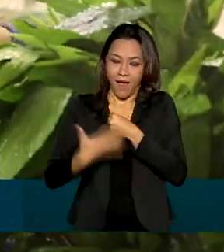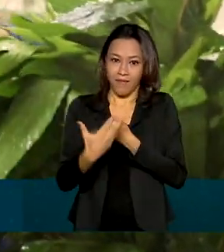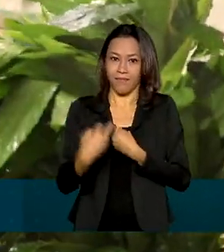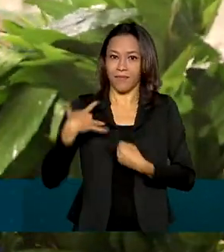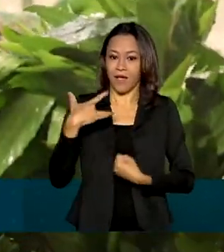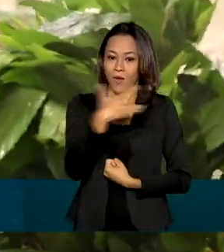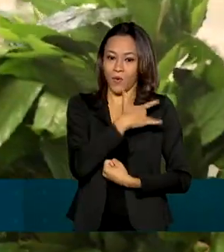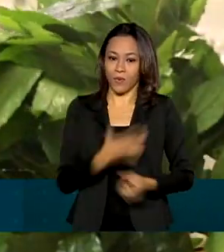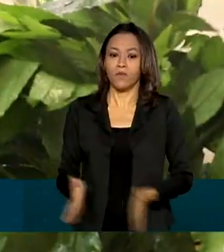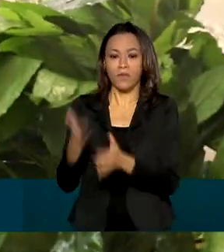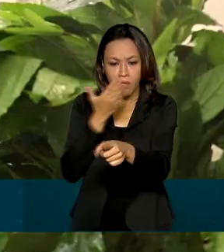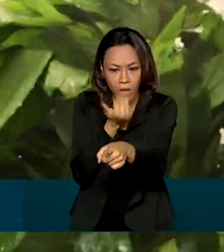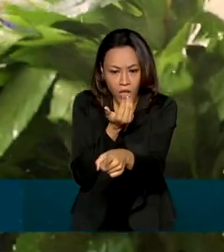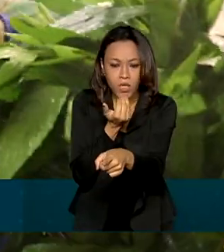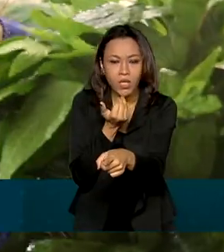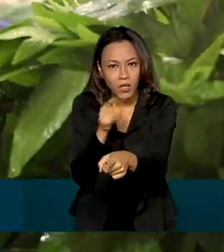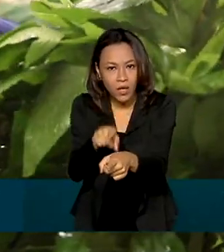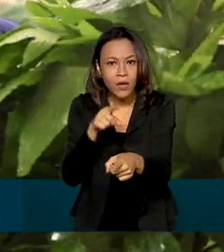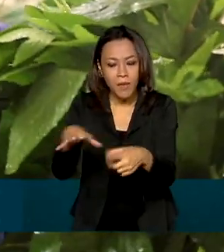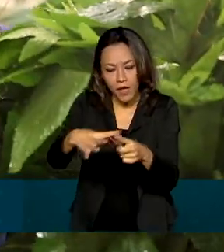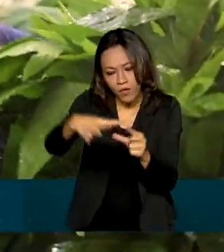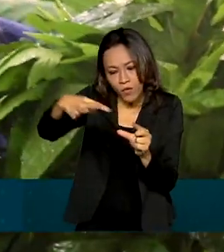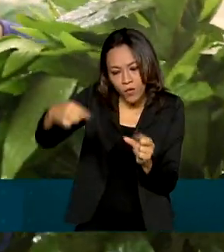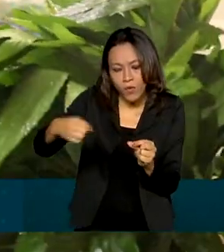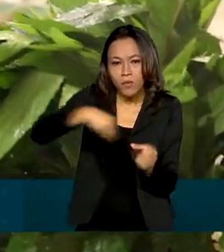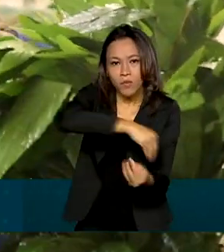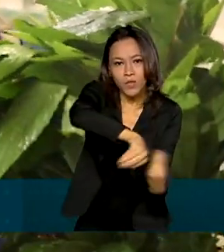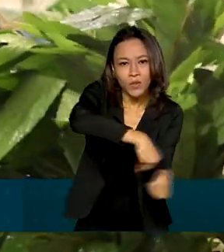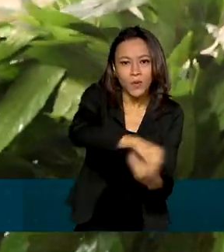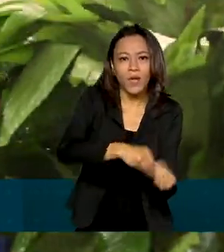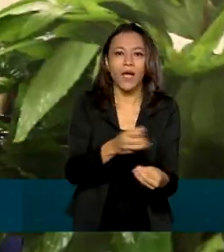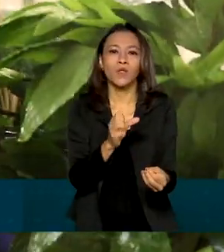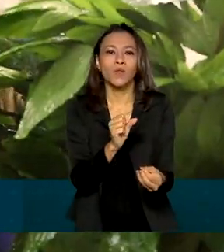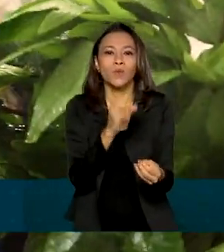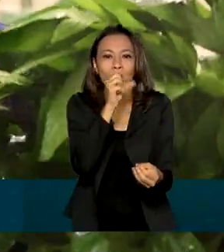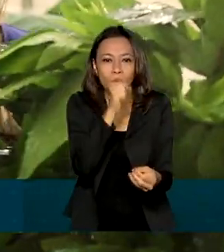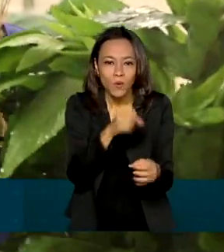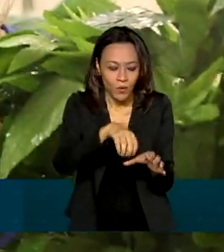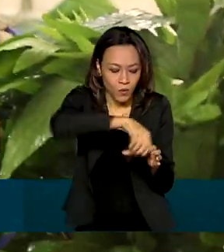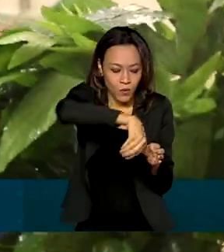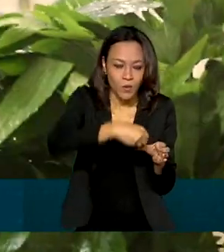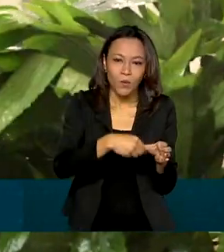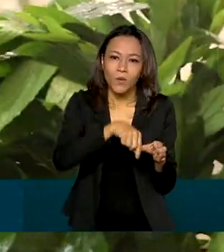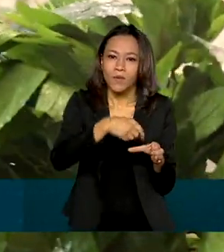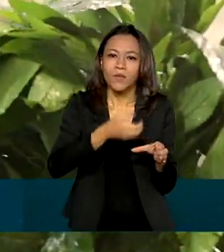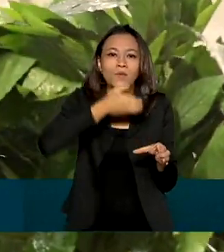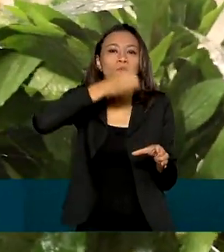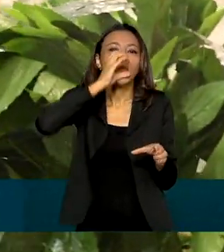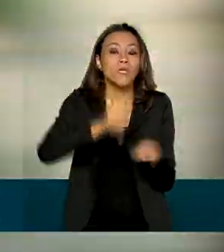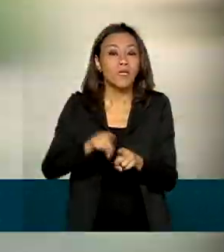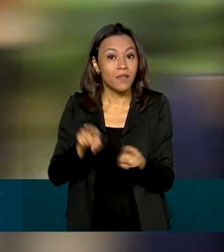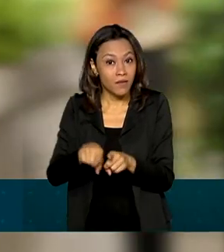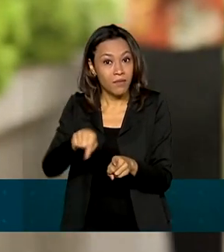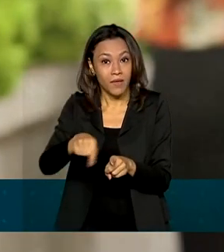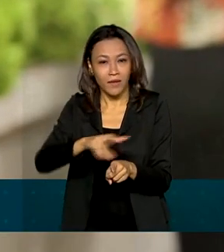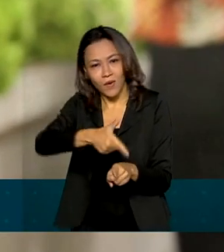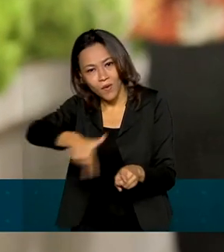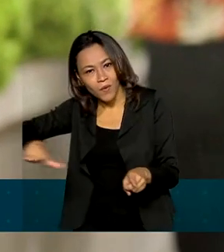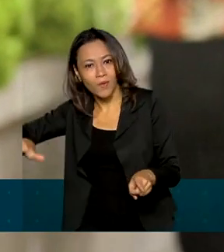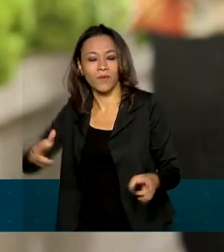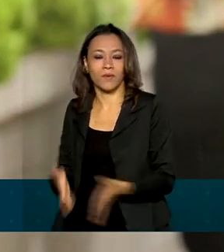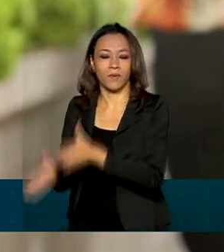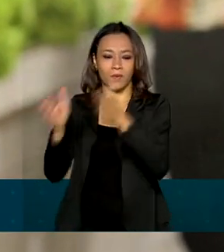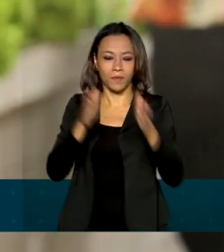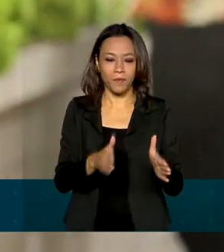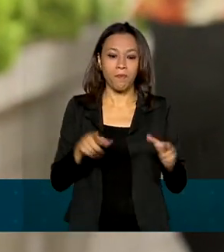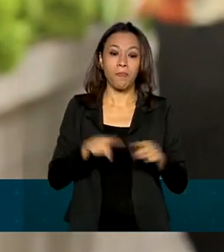as flores da vinagreira em sucos, saladas e molhos. Outra forma comum de consumo é o chá. Segundo a